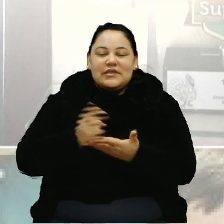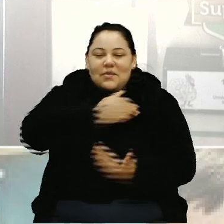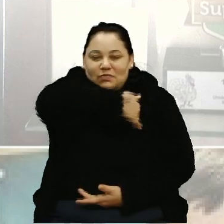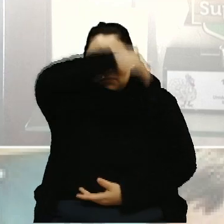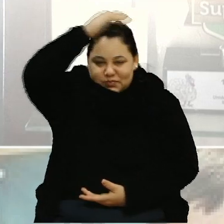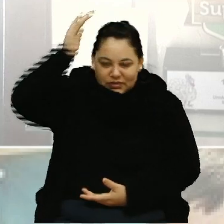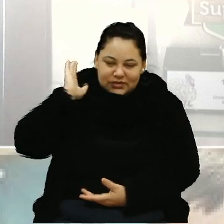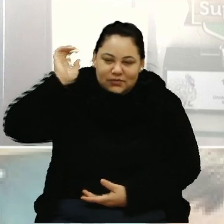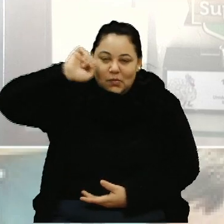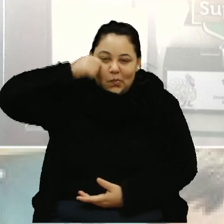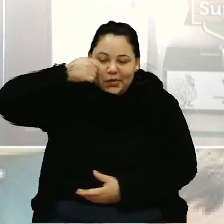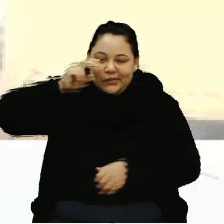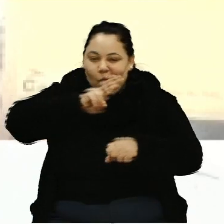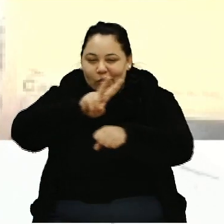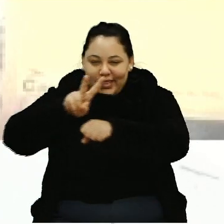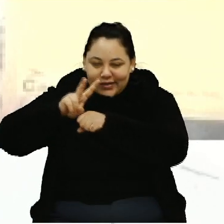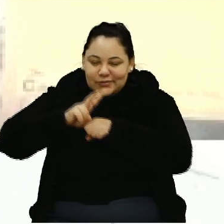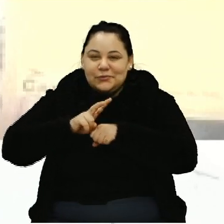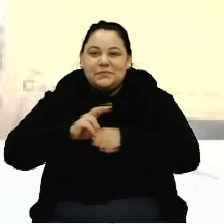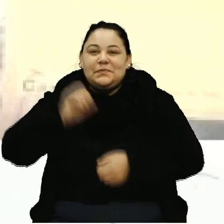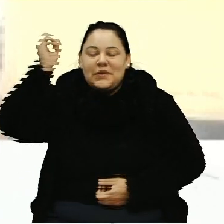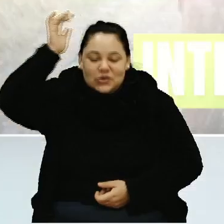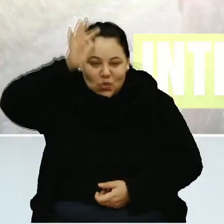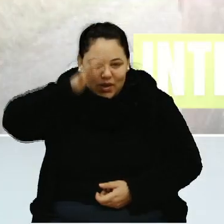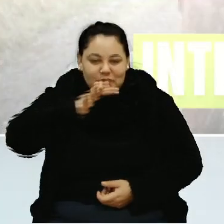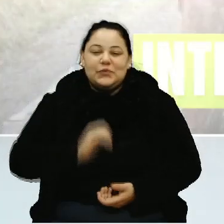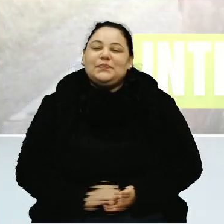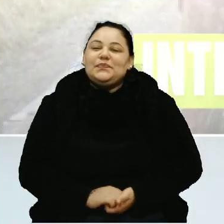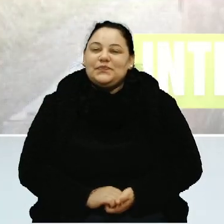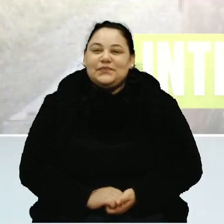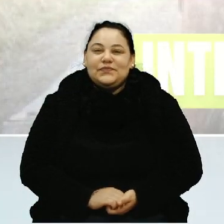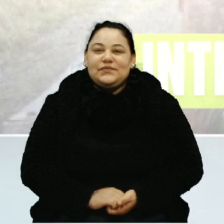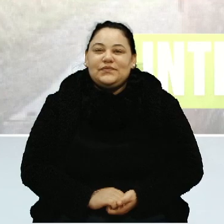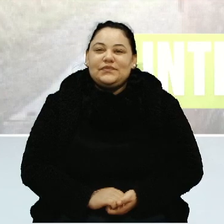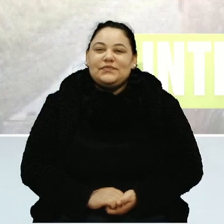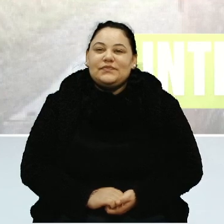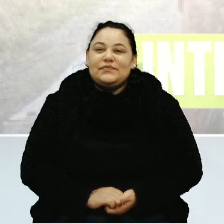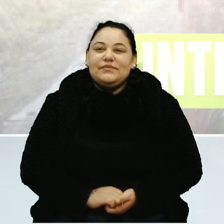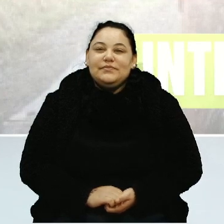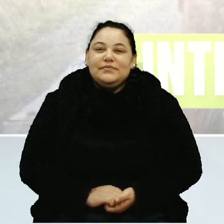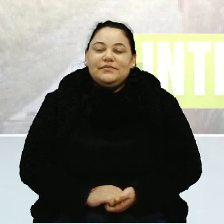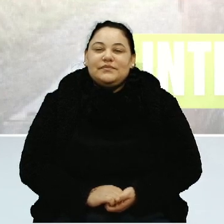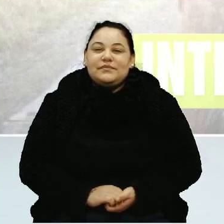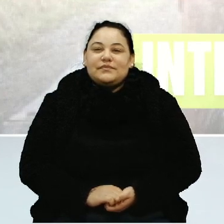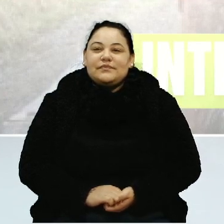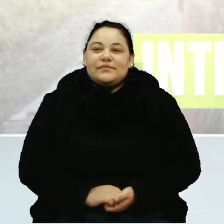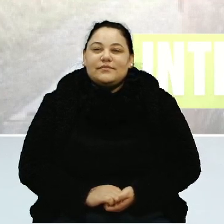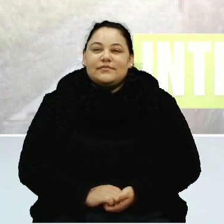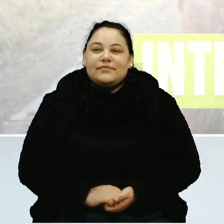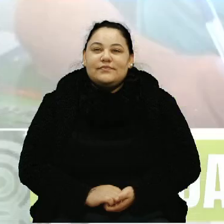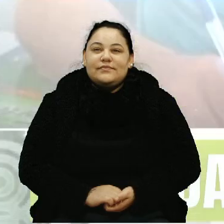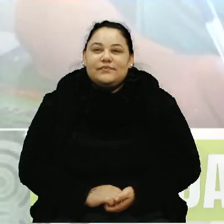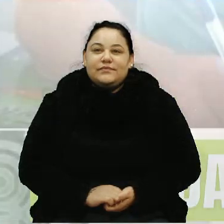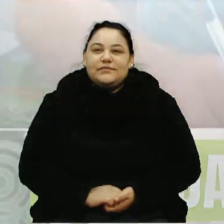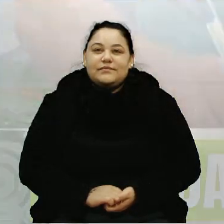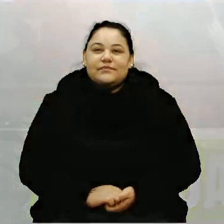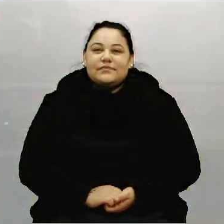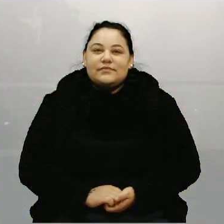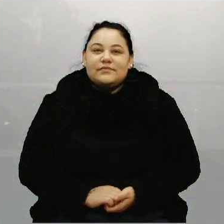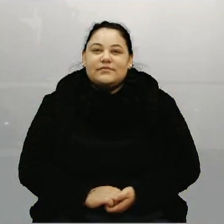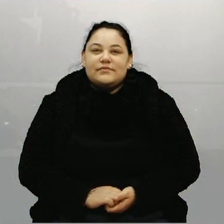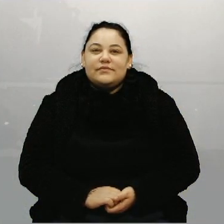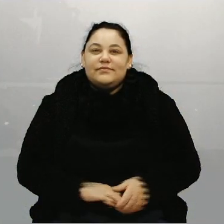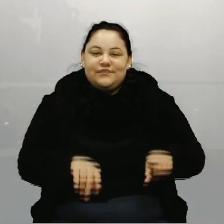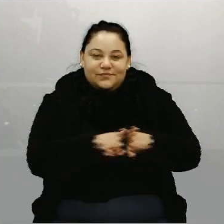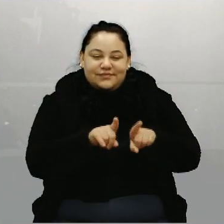Aparecida. De vez em quando ganho também uns chequezinhos presente, uns dinheirinhos. Isso